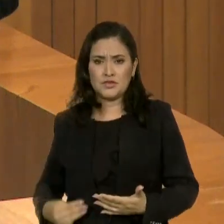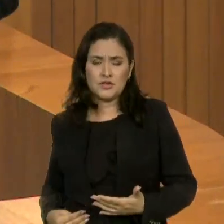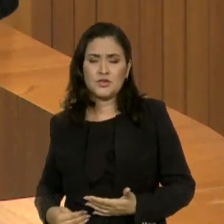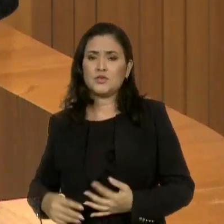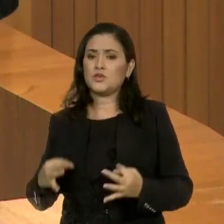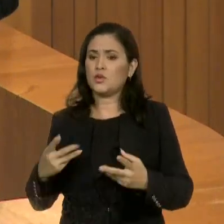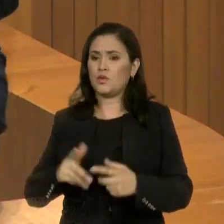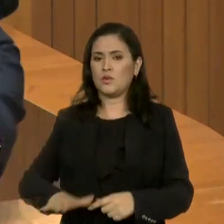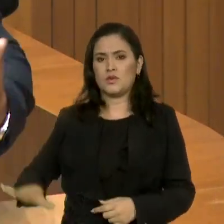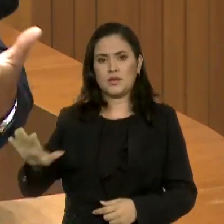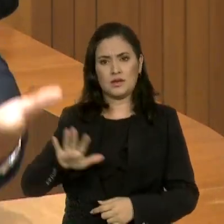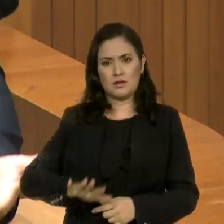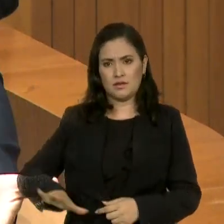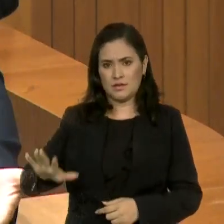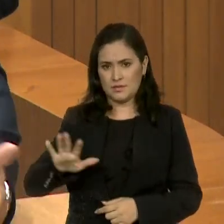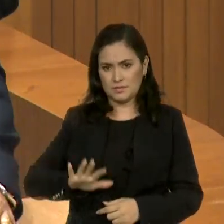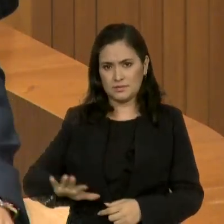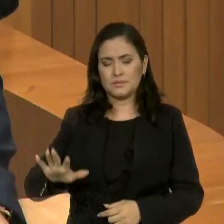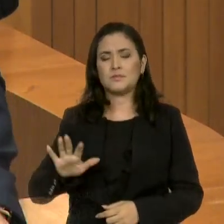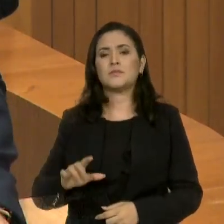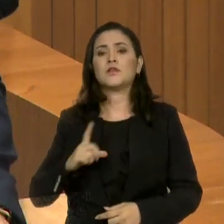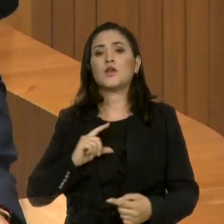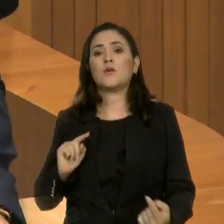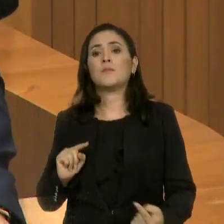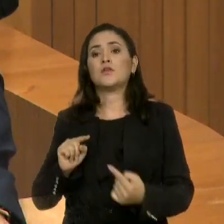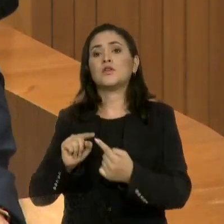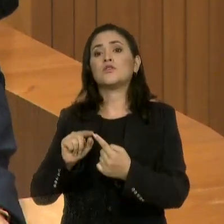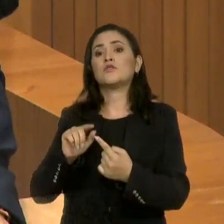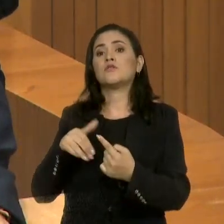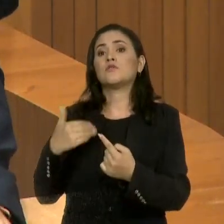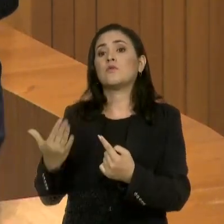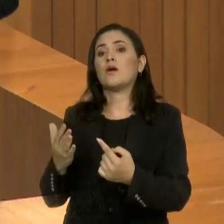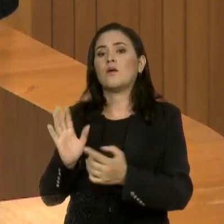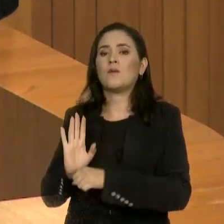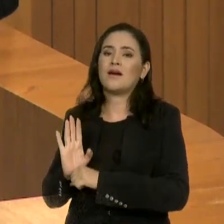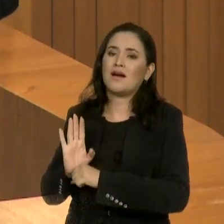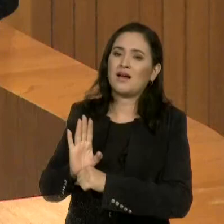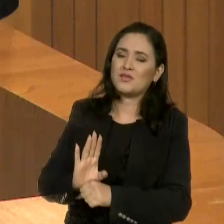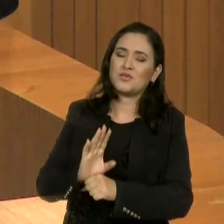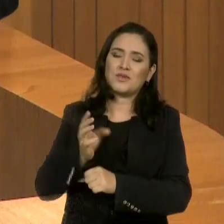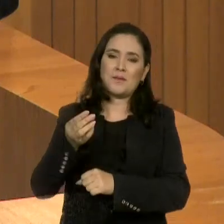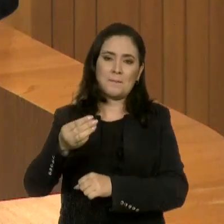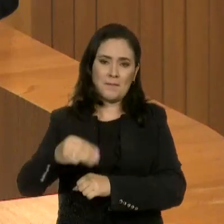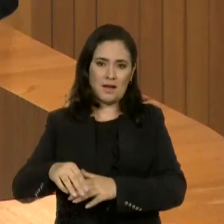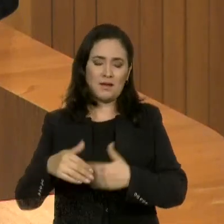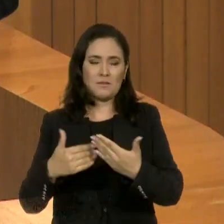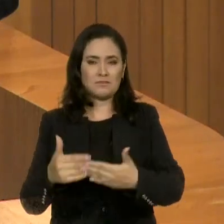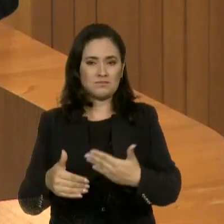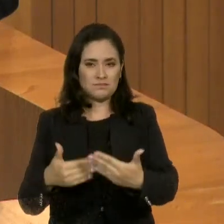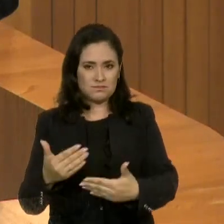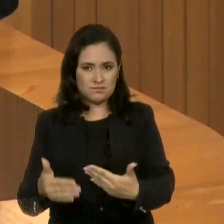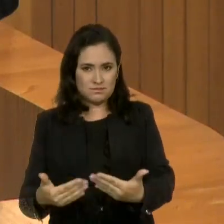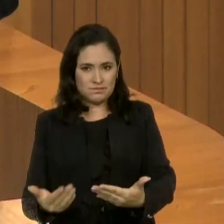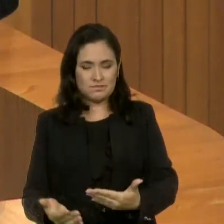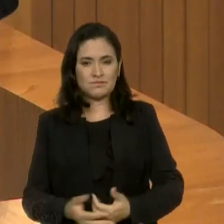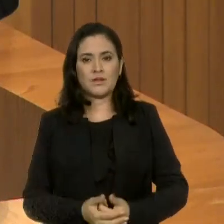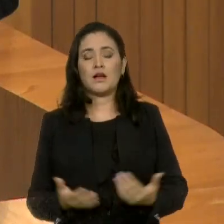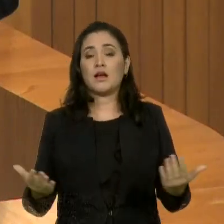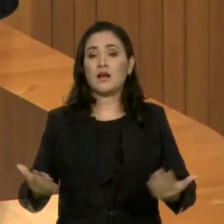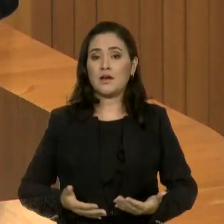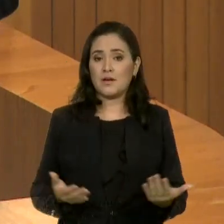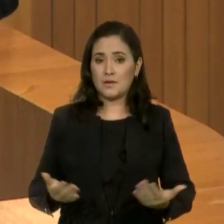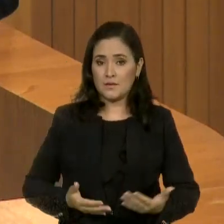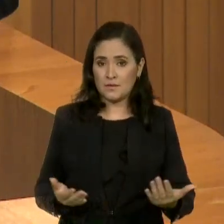áreas na intenção de ajudar o nosso estado. Então, nesse momento, aquelas casas que